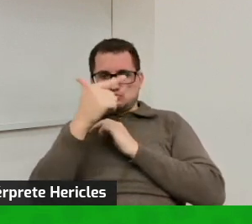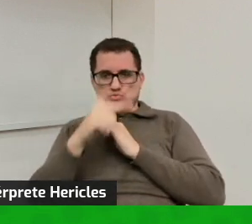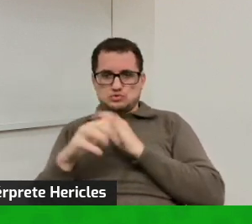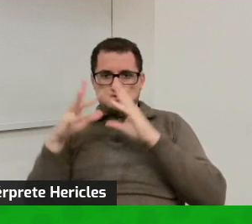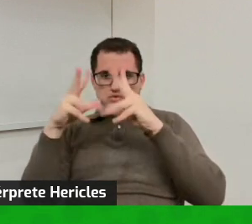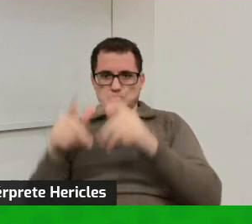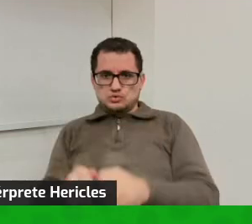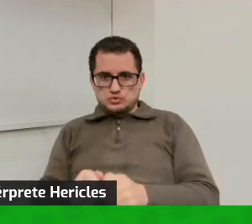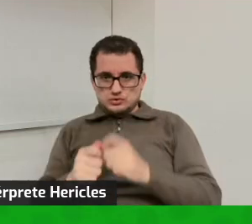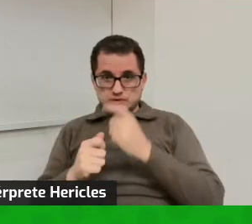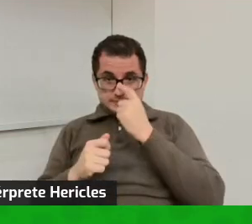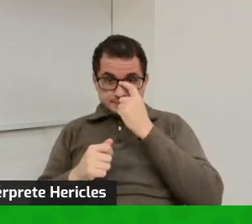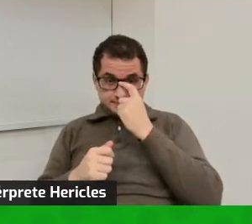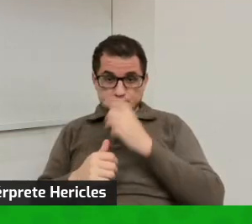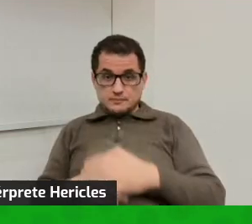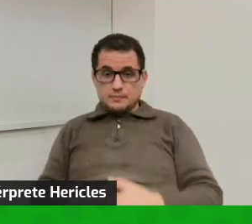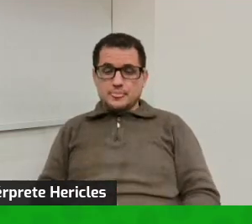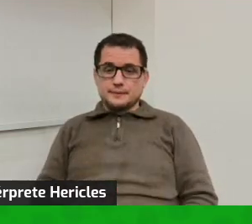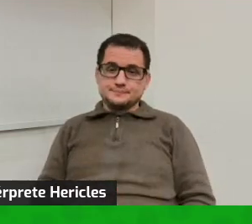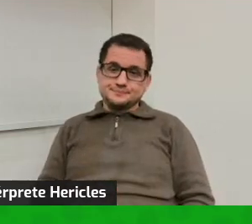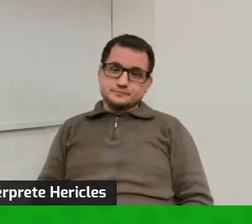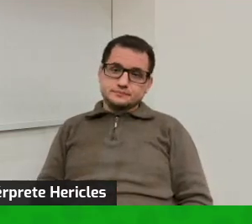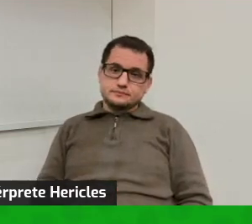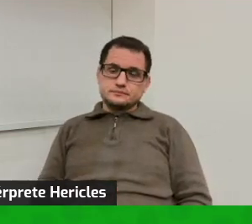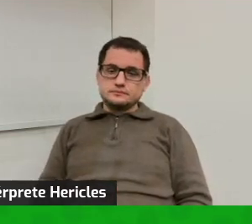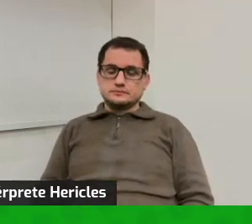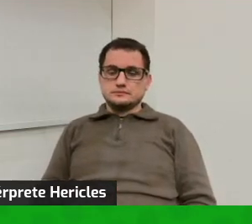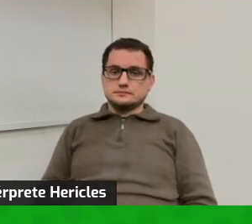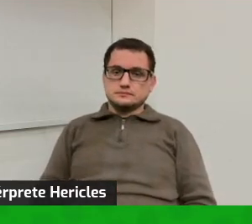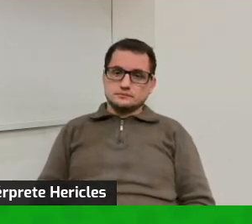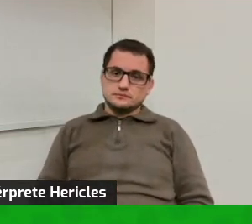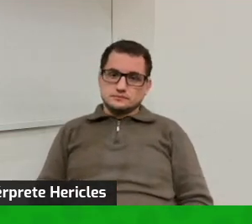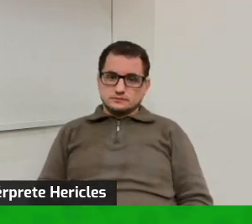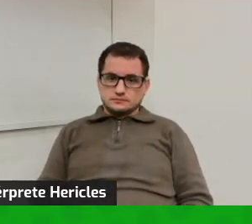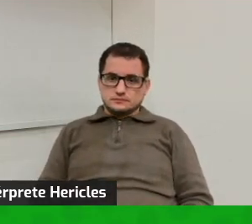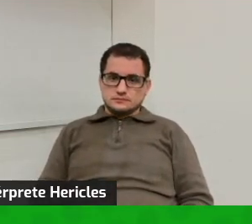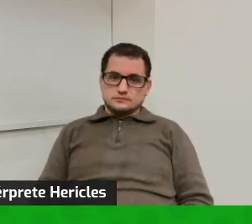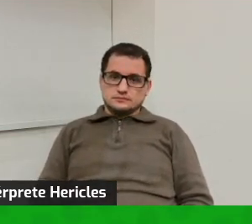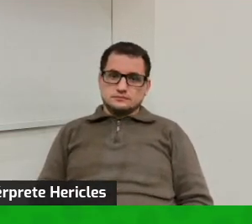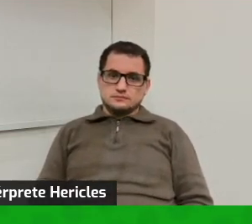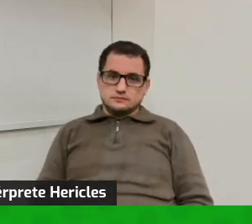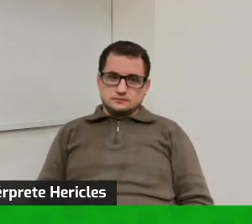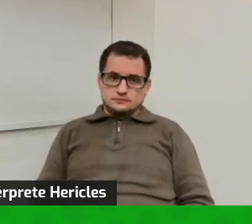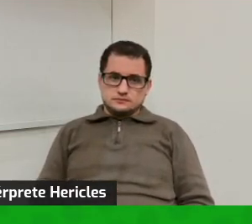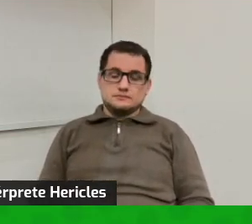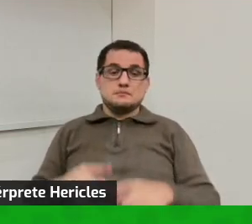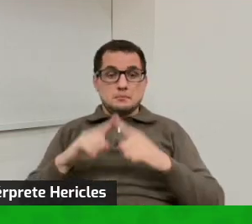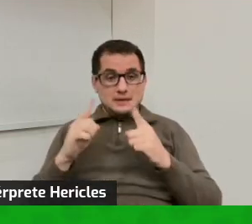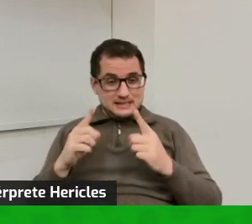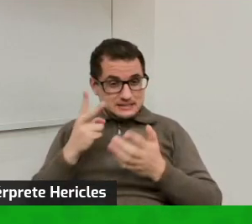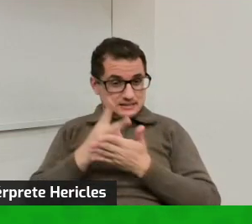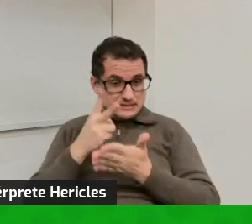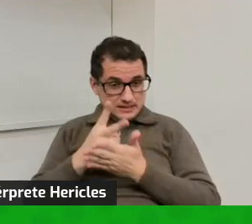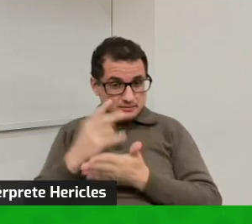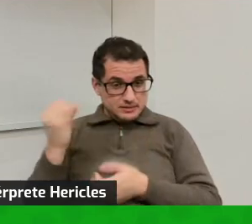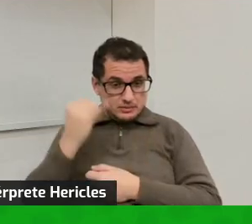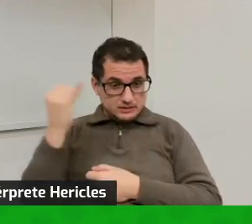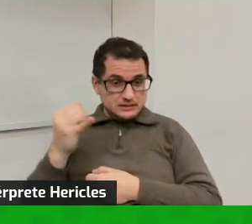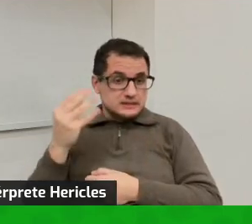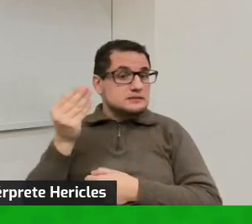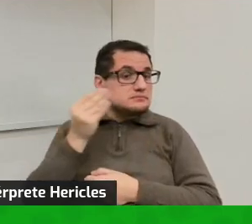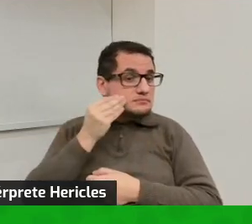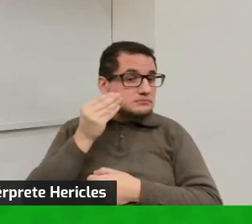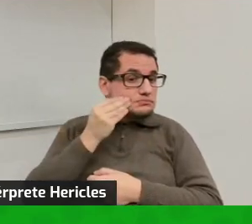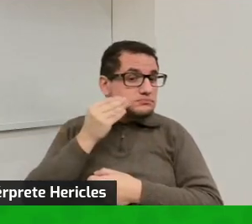Tá tudo certinho? Aí vem aqui e roda a tua lista completa e manda para todo mundo. Mas sempre é importante testar e ver se o seu texto